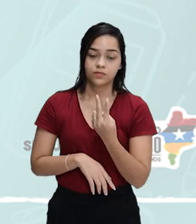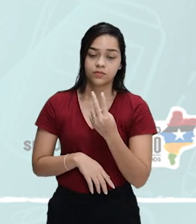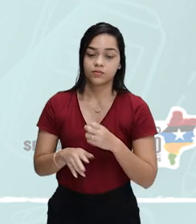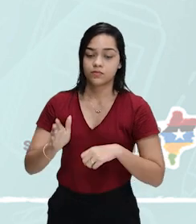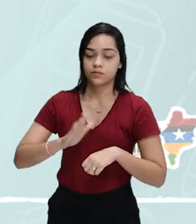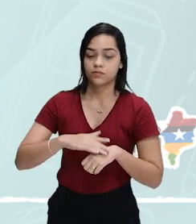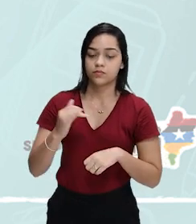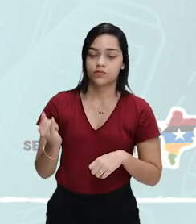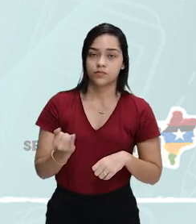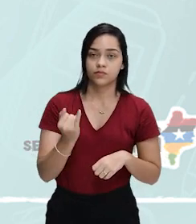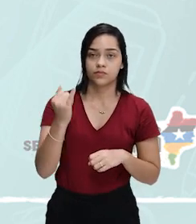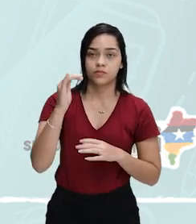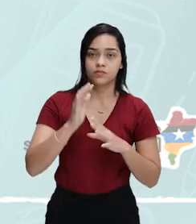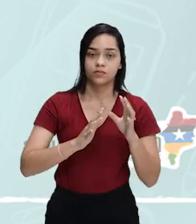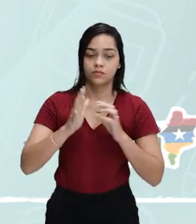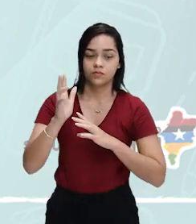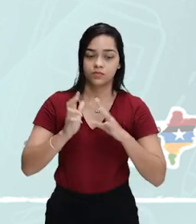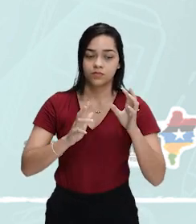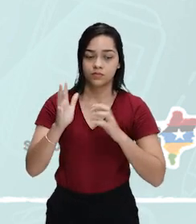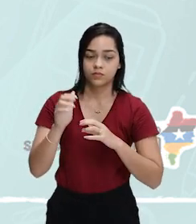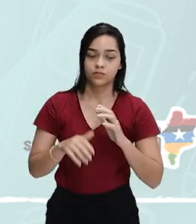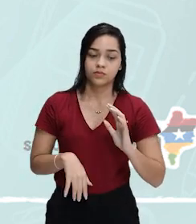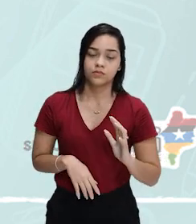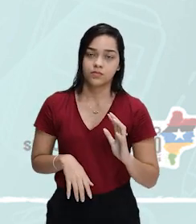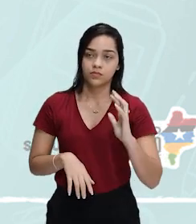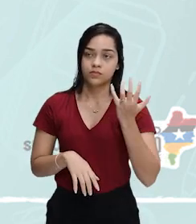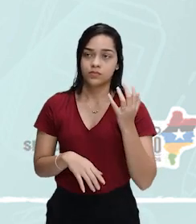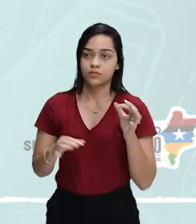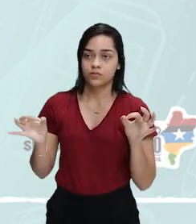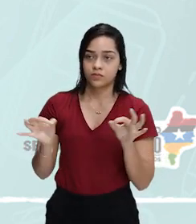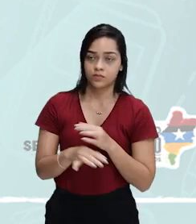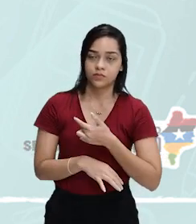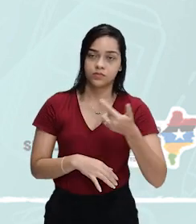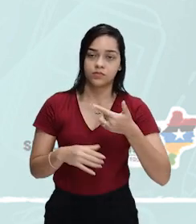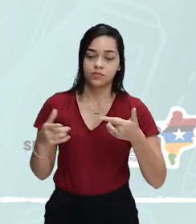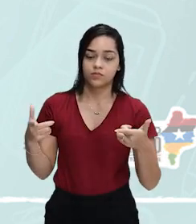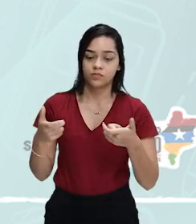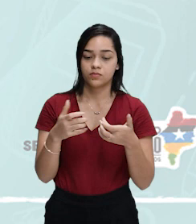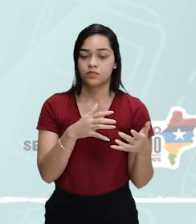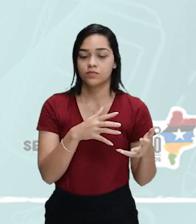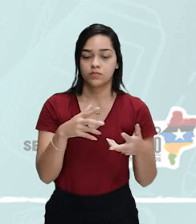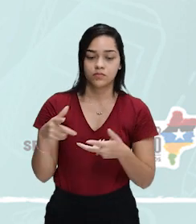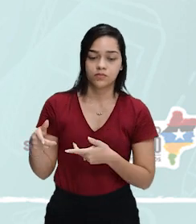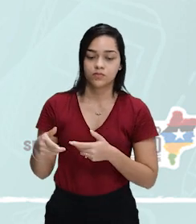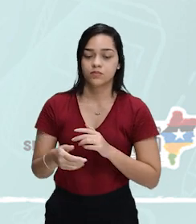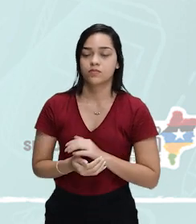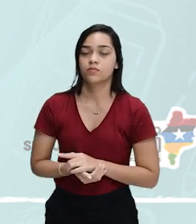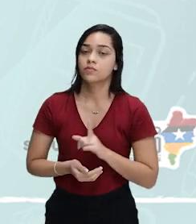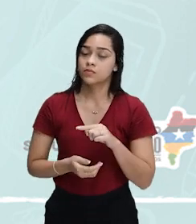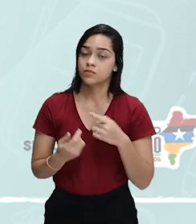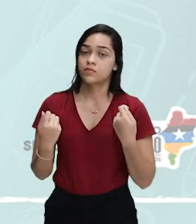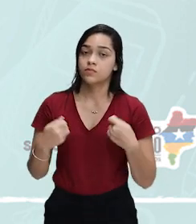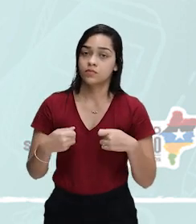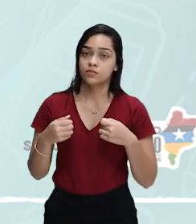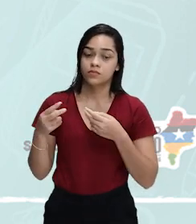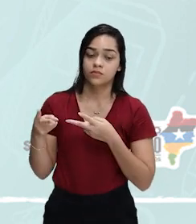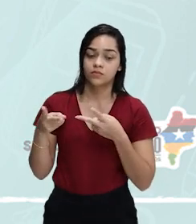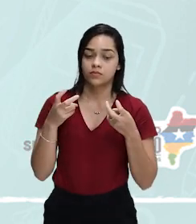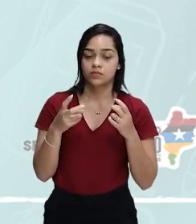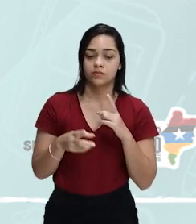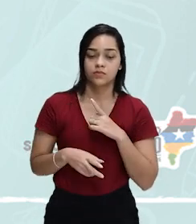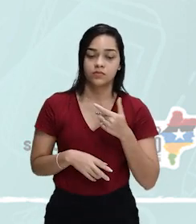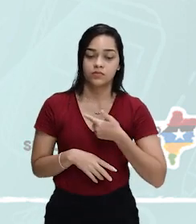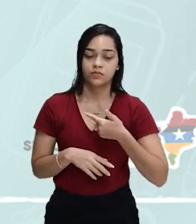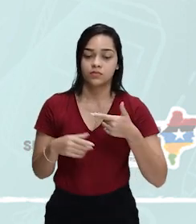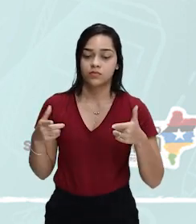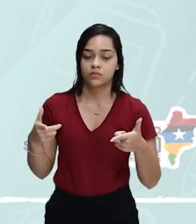mais importantes batalhas que ocorreram no final da Segunda Guerra Mundial. É preciso observar que a